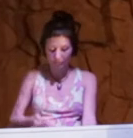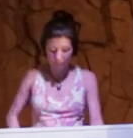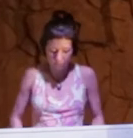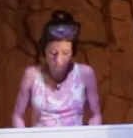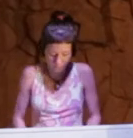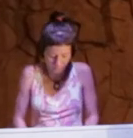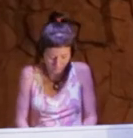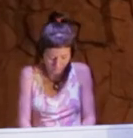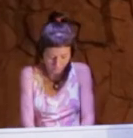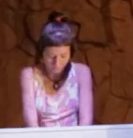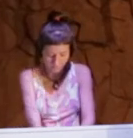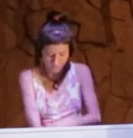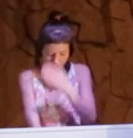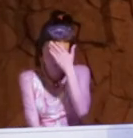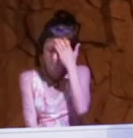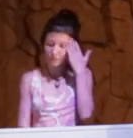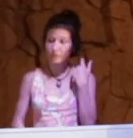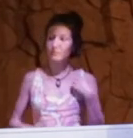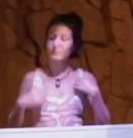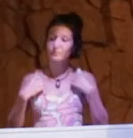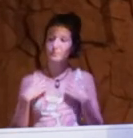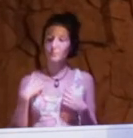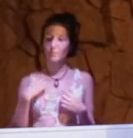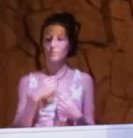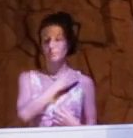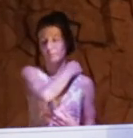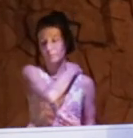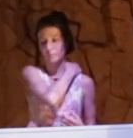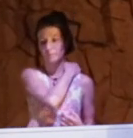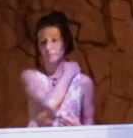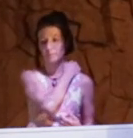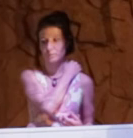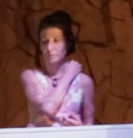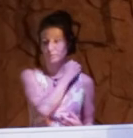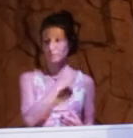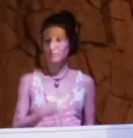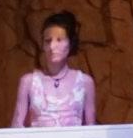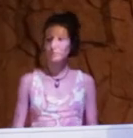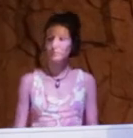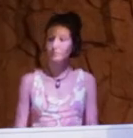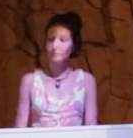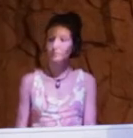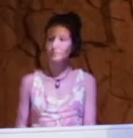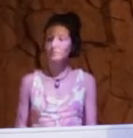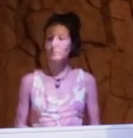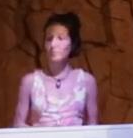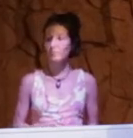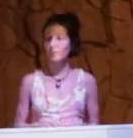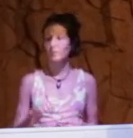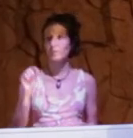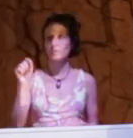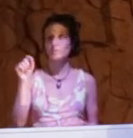essa representação desse corpo negro, isso, querendo ou não, vai passar por quem faz. Então, por quem